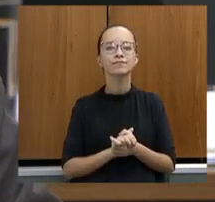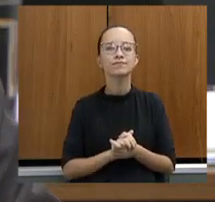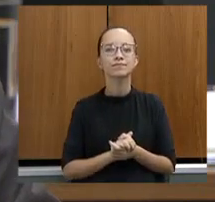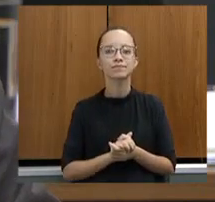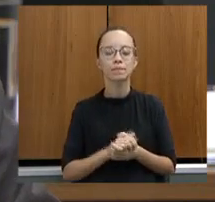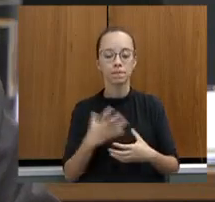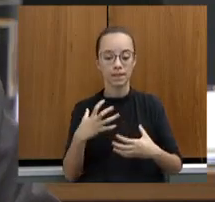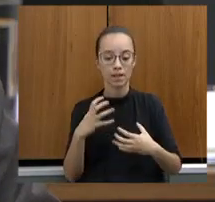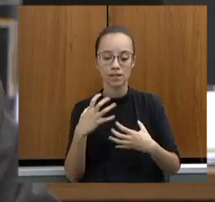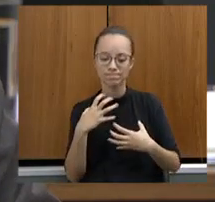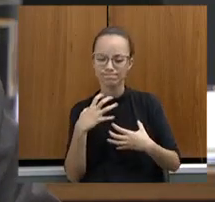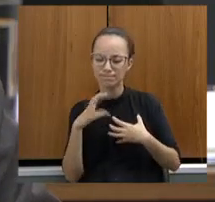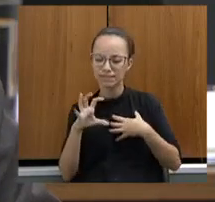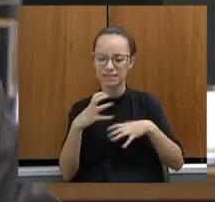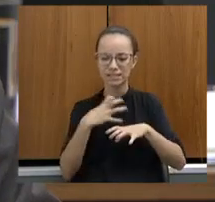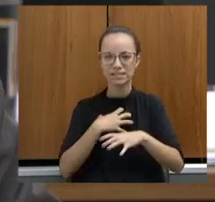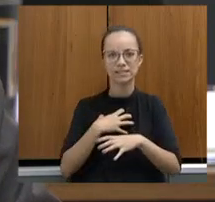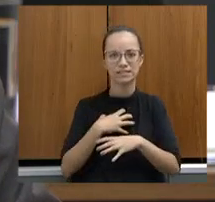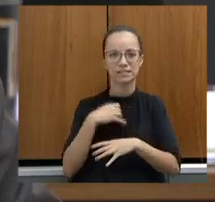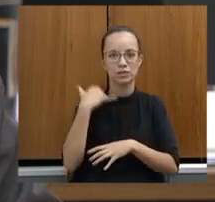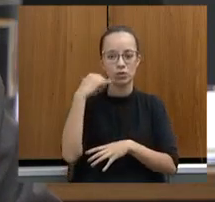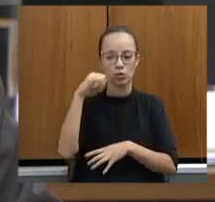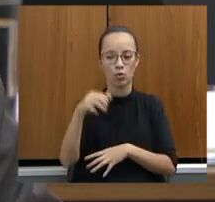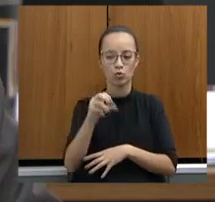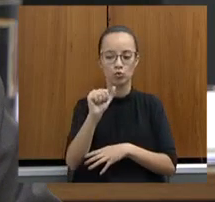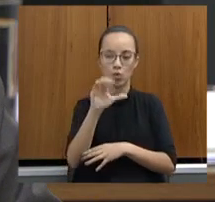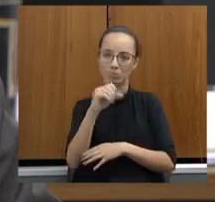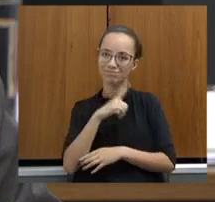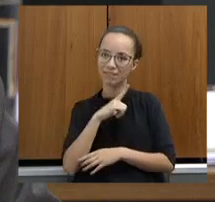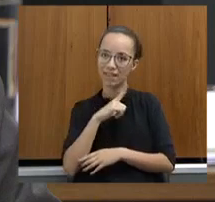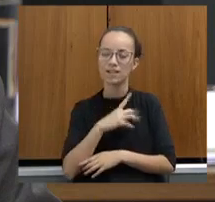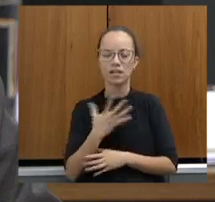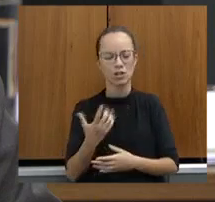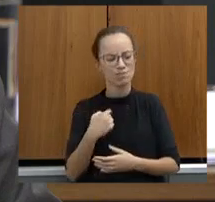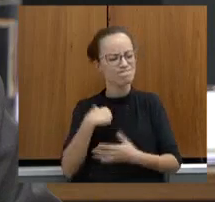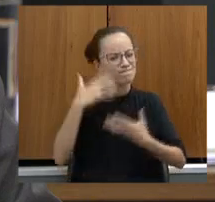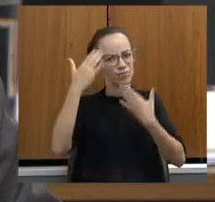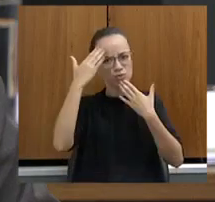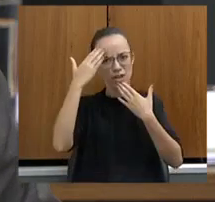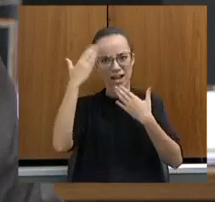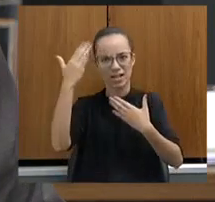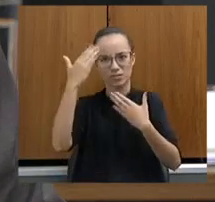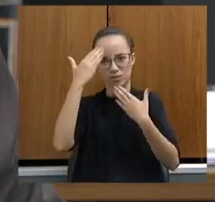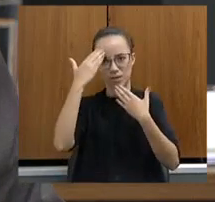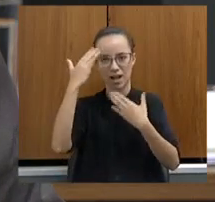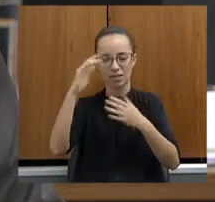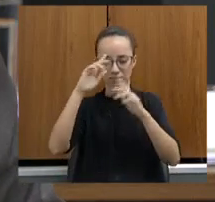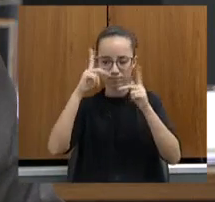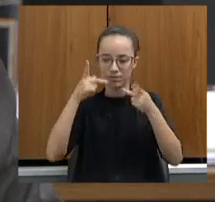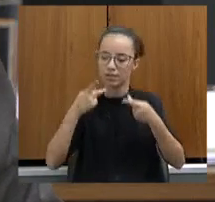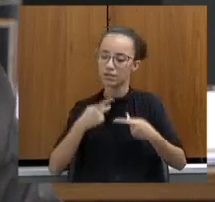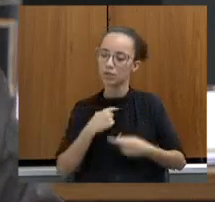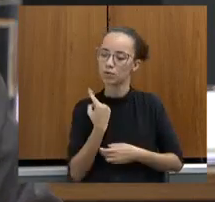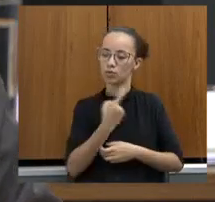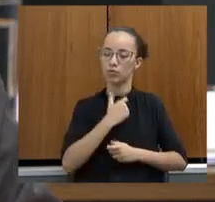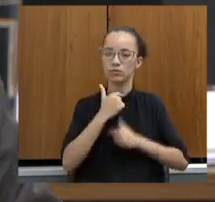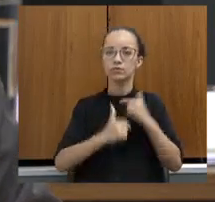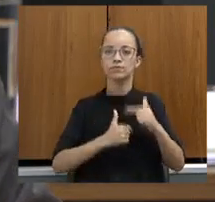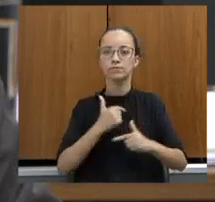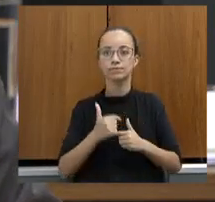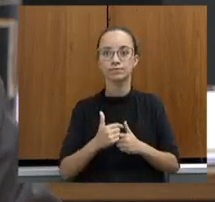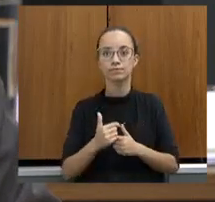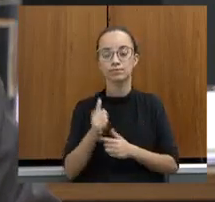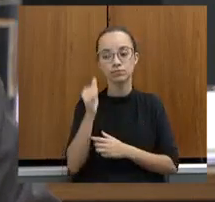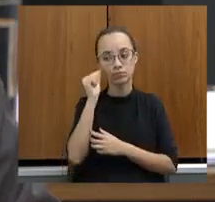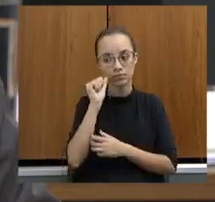sensibilidade que é muito peculiar ele fico muito grato pelos elogios pelo reconhecimento do nosso trabalho e